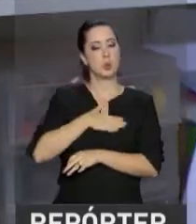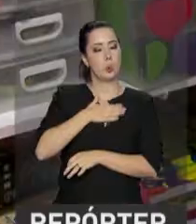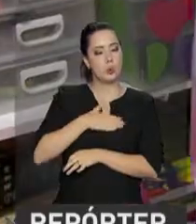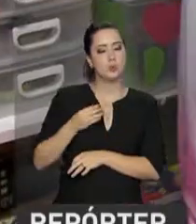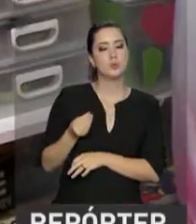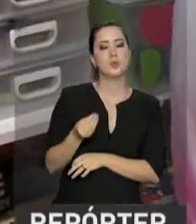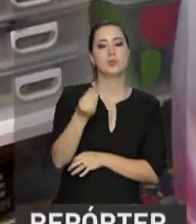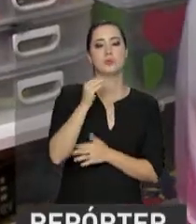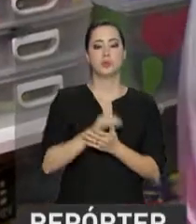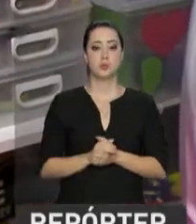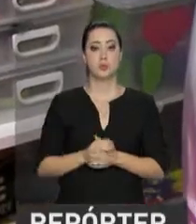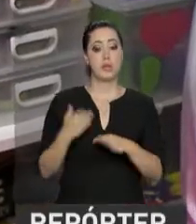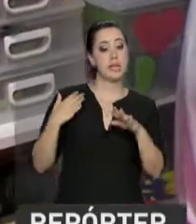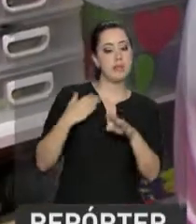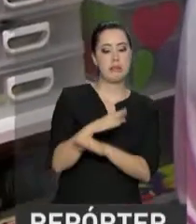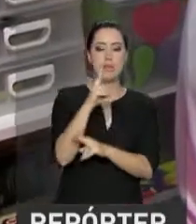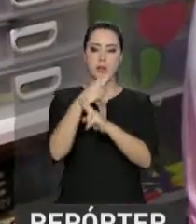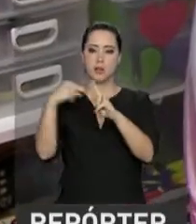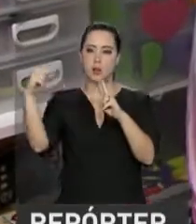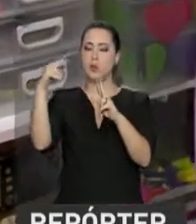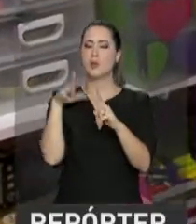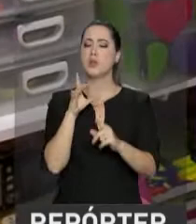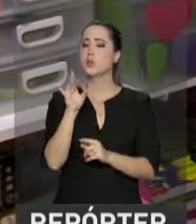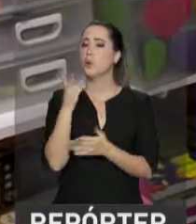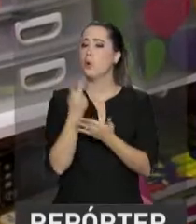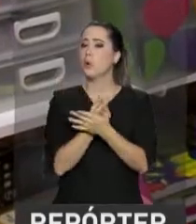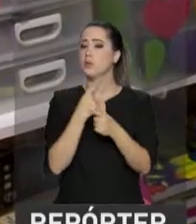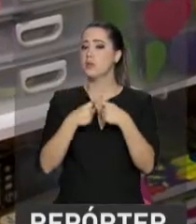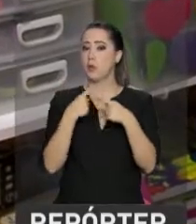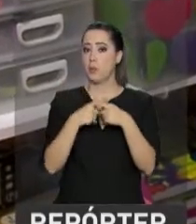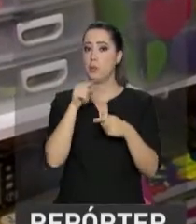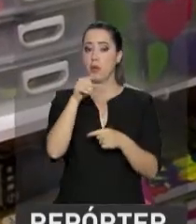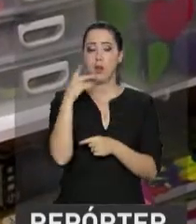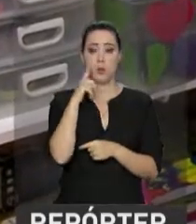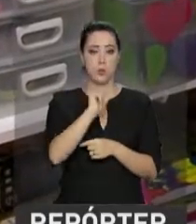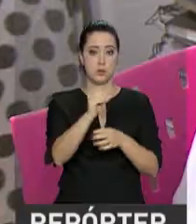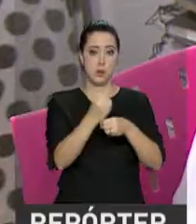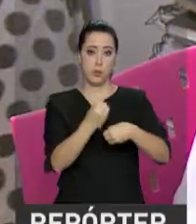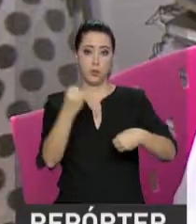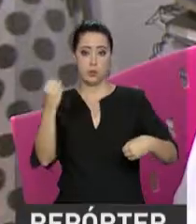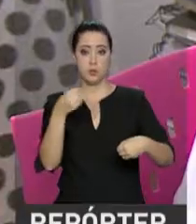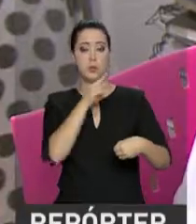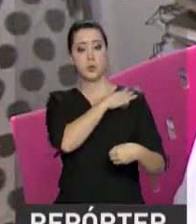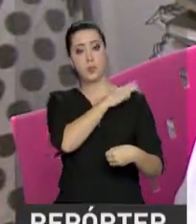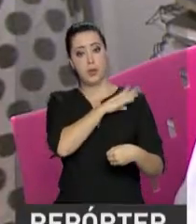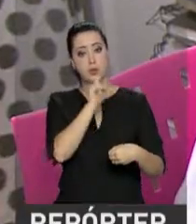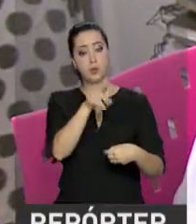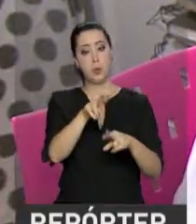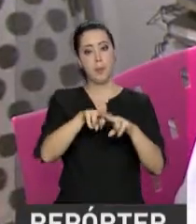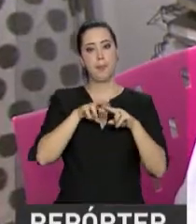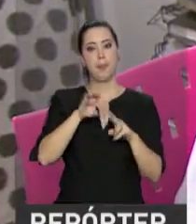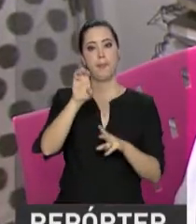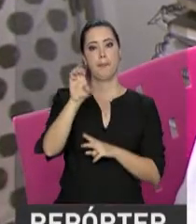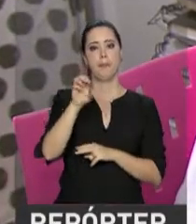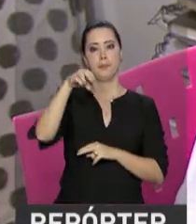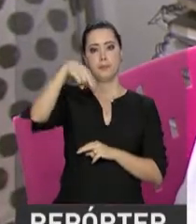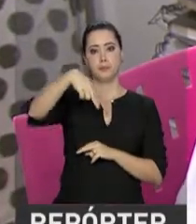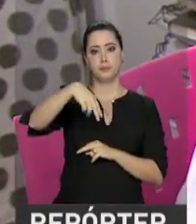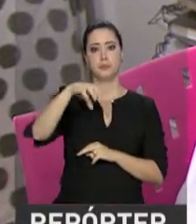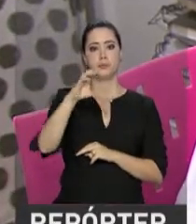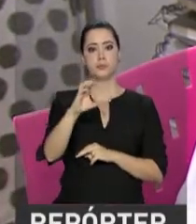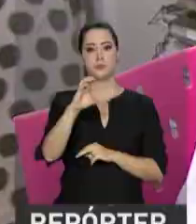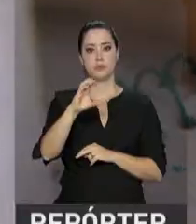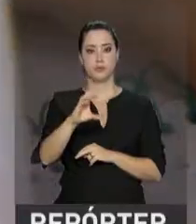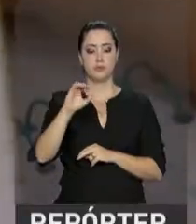muito o ingresso na universidade só foi possível porque a estudante conseguiu o diploma do ensino médio pelo exame nacional para certificação